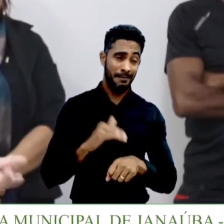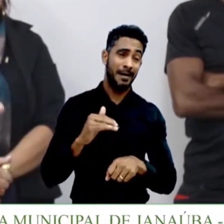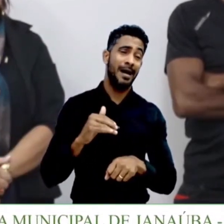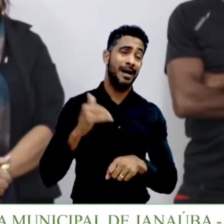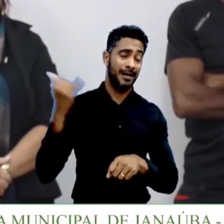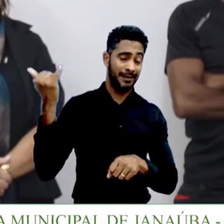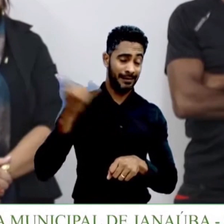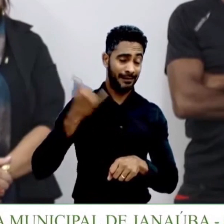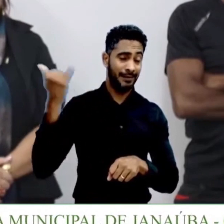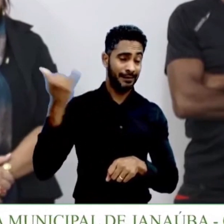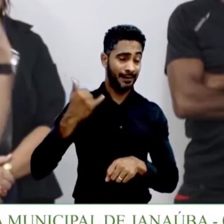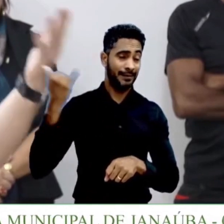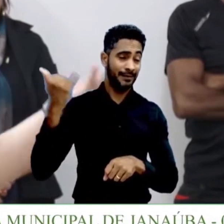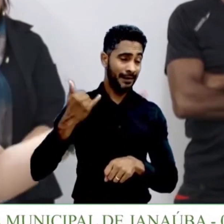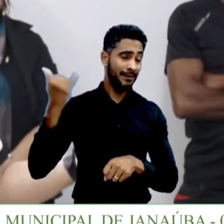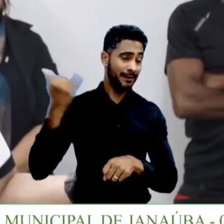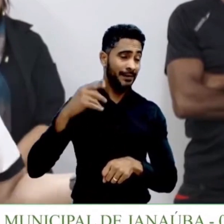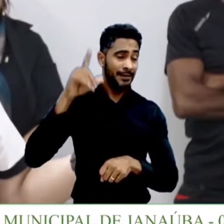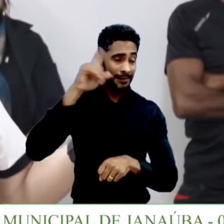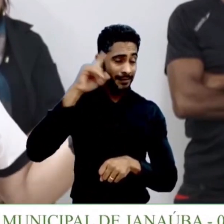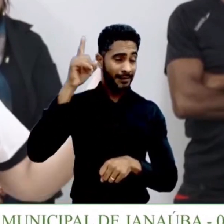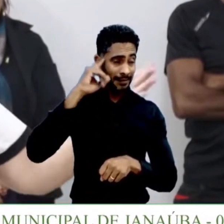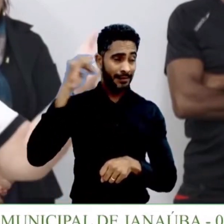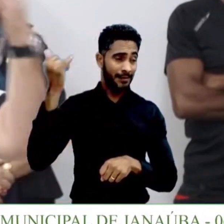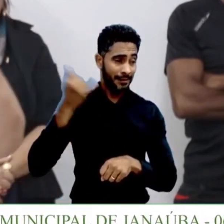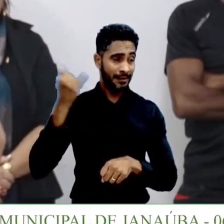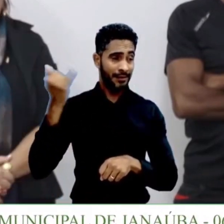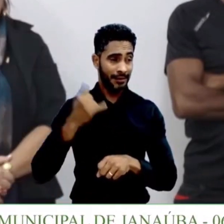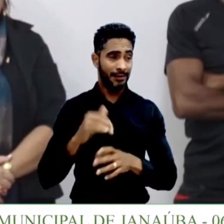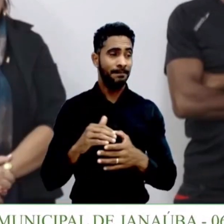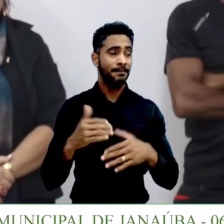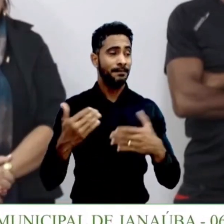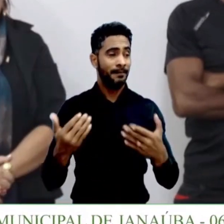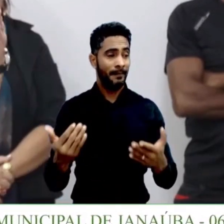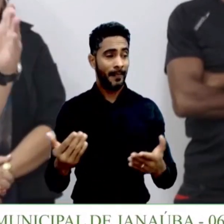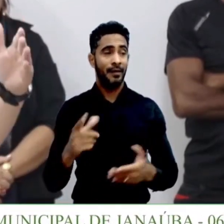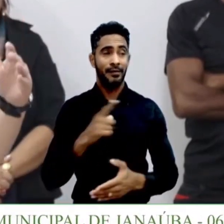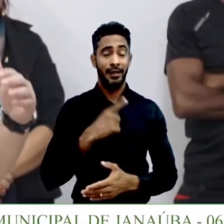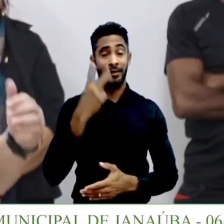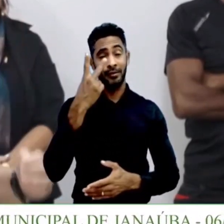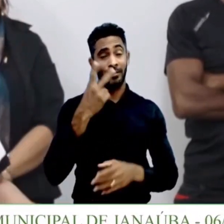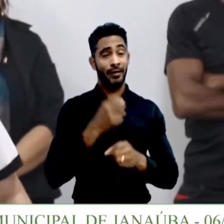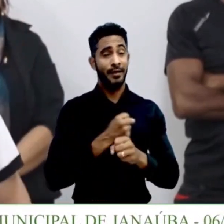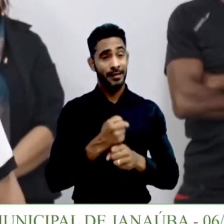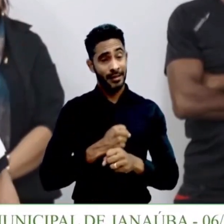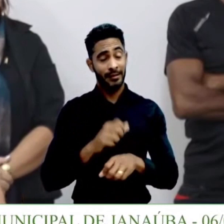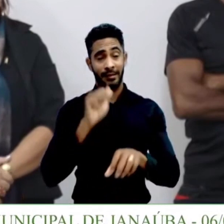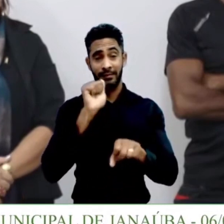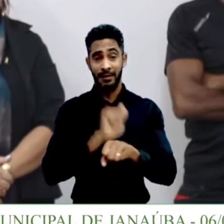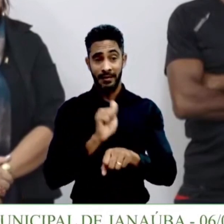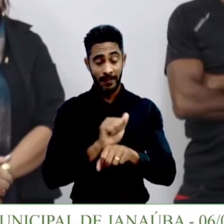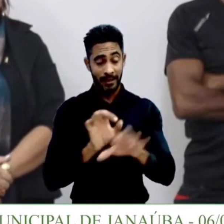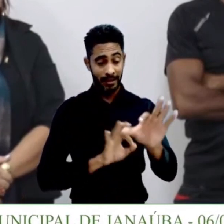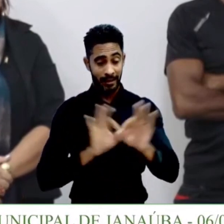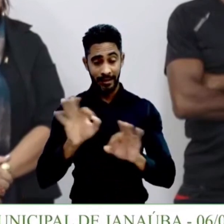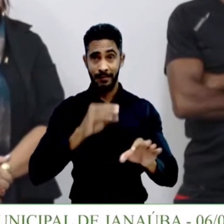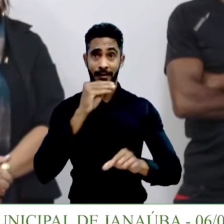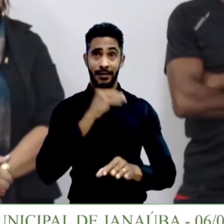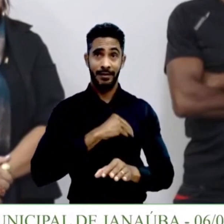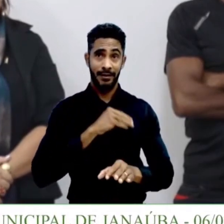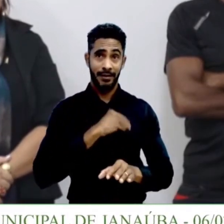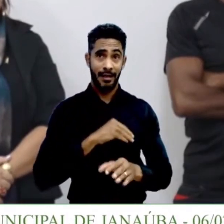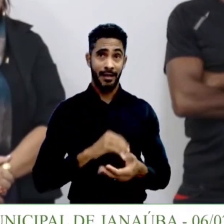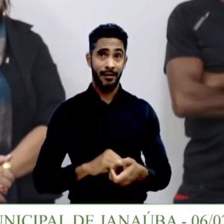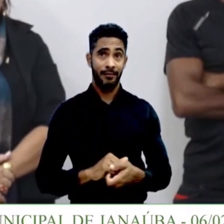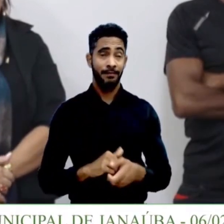a outra gestão e não vamos falar do atrasado, vamos falar dessa. Então, tem 2 anos que nós estamos esperando esse plano de cargo,